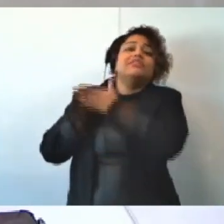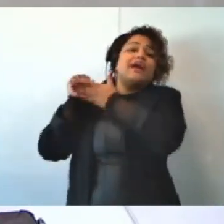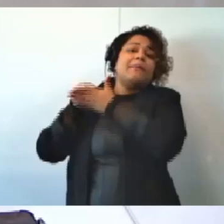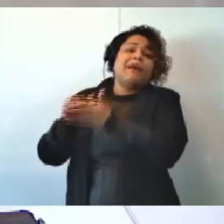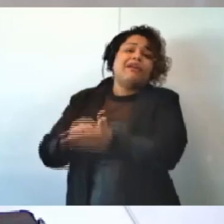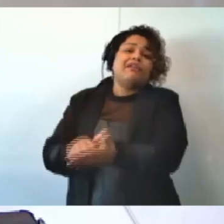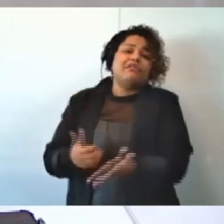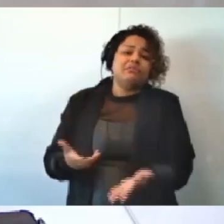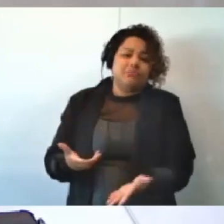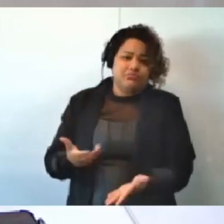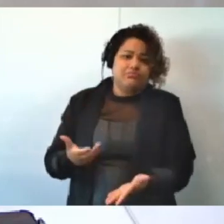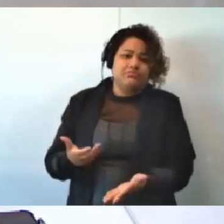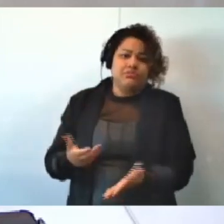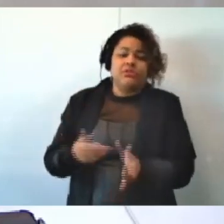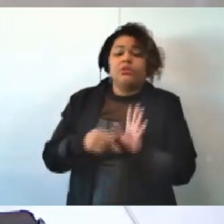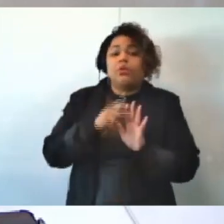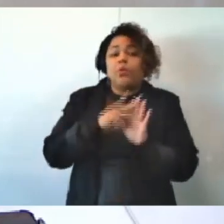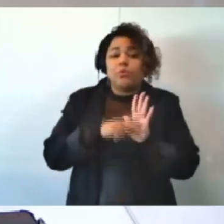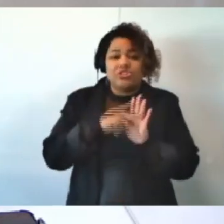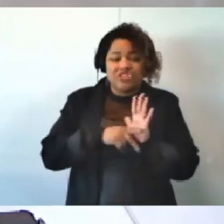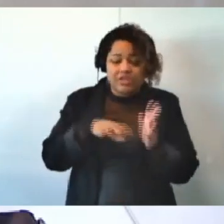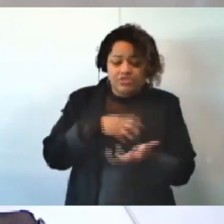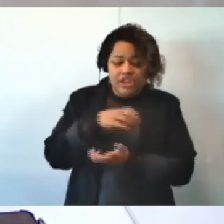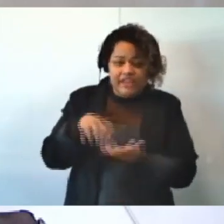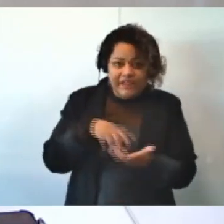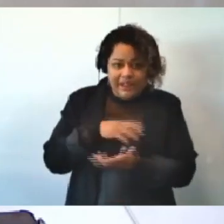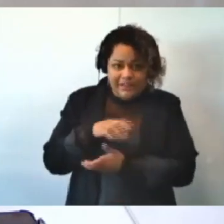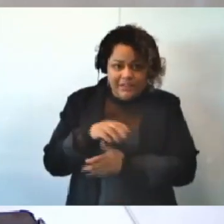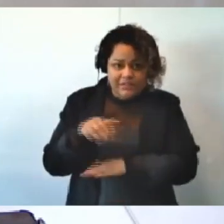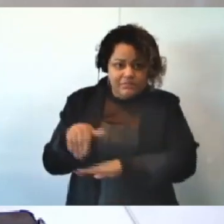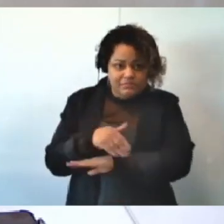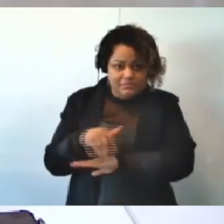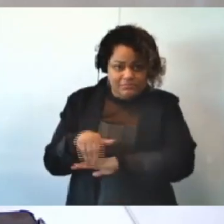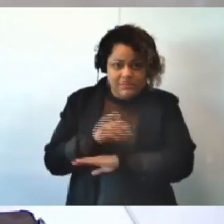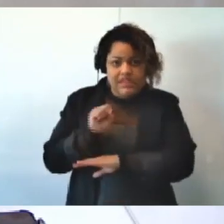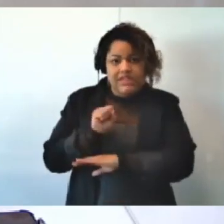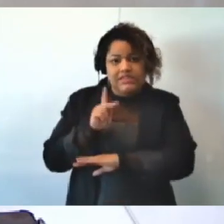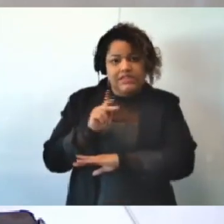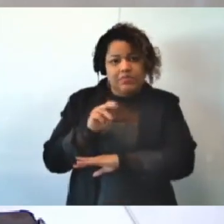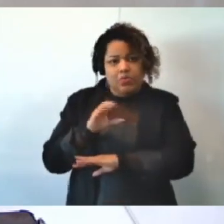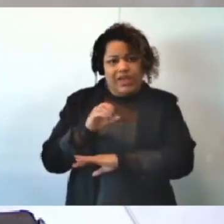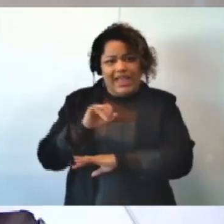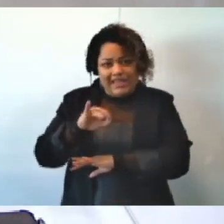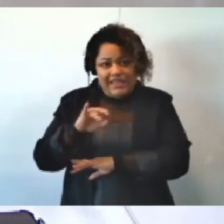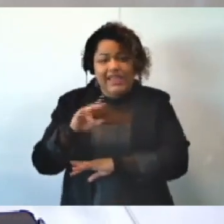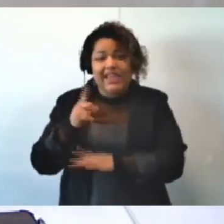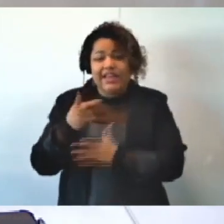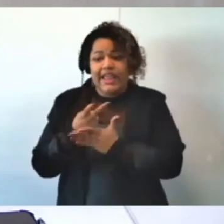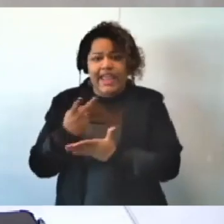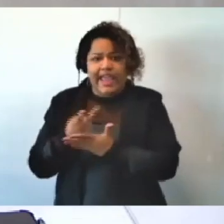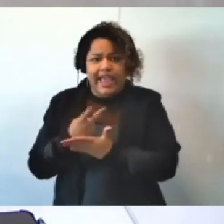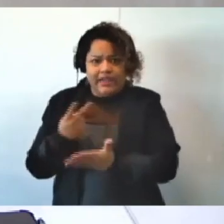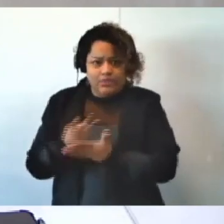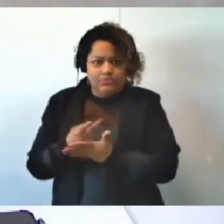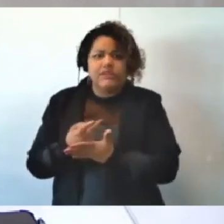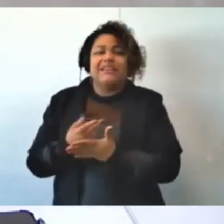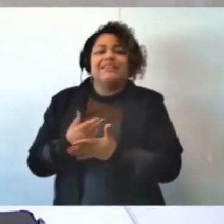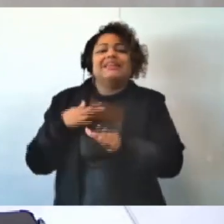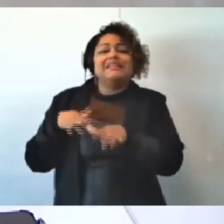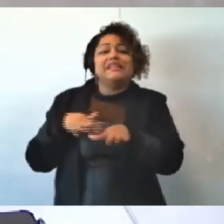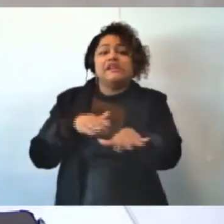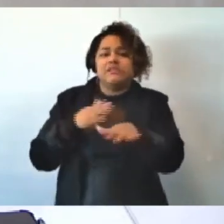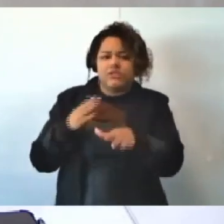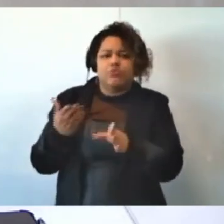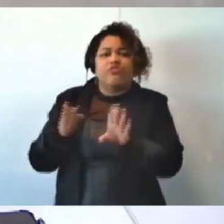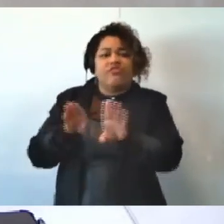Sapucaí é um projeto, além de ser totalmente equivocado na questão de fechamento total ao trânsito, o projeto arquitetônico